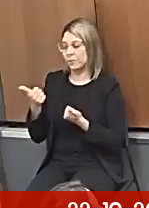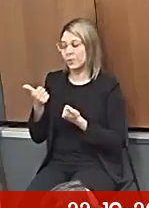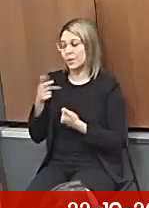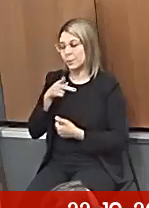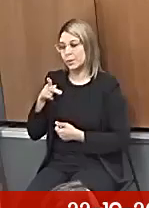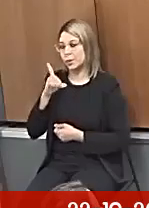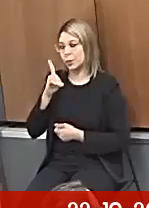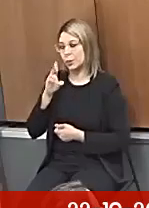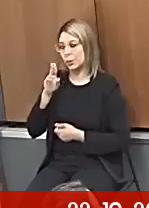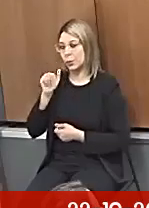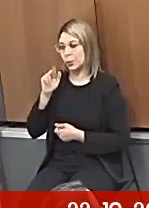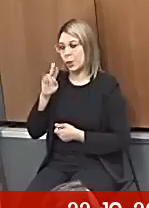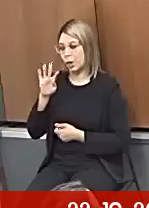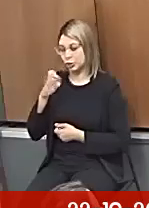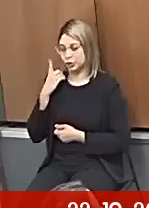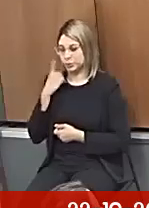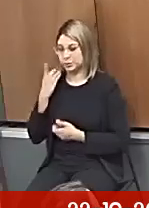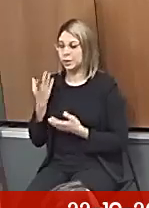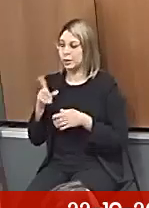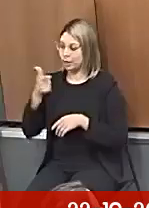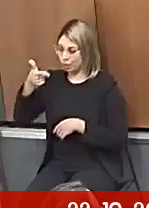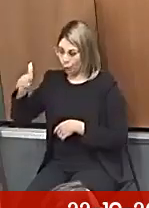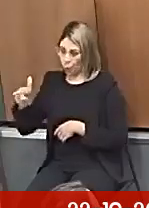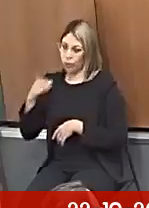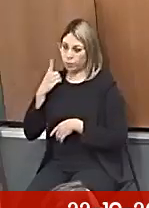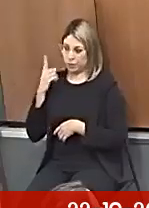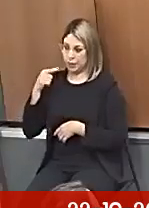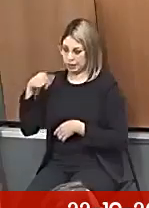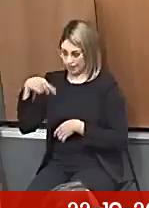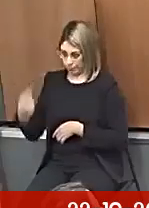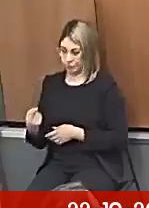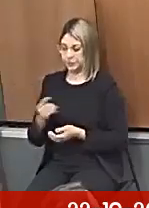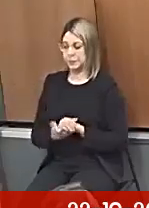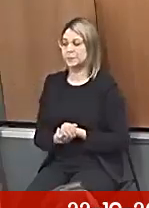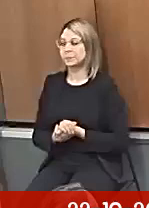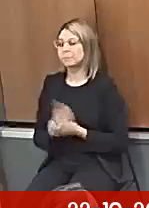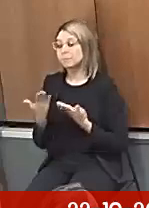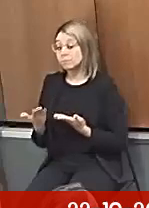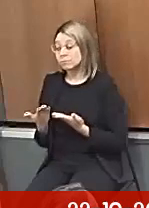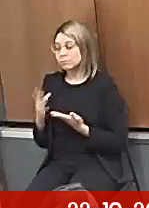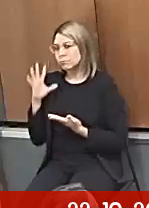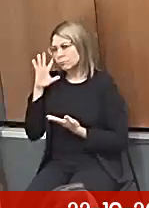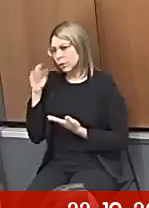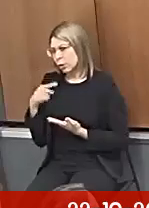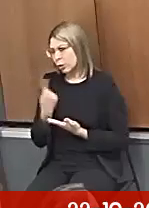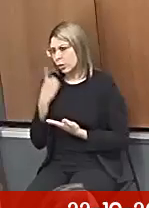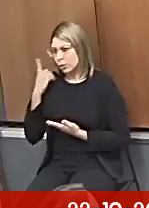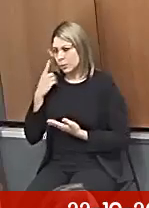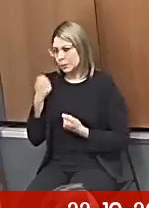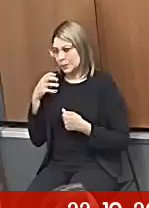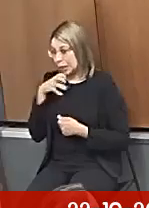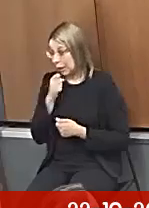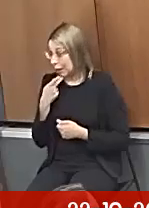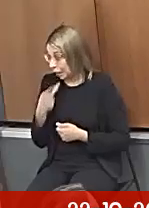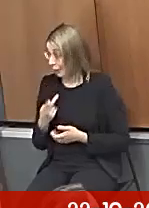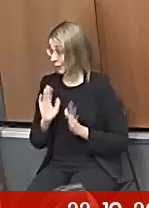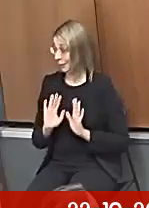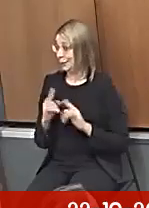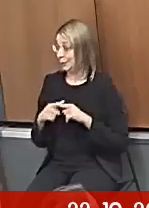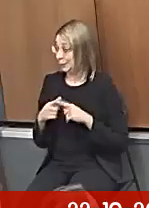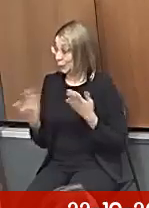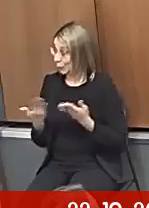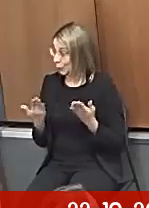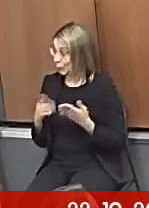Duarte Bechi, em sequência para todos os membros deputados dessa comissão. Tá bom. Eu acho que nós, deputados, temos que ser muito rápidos, porque